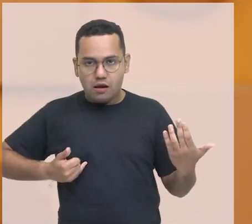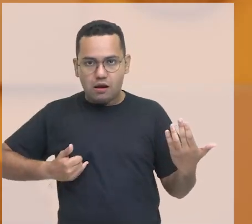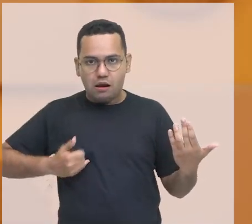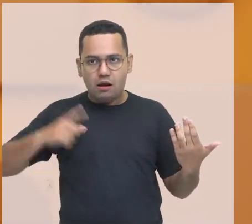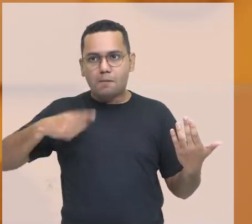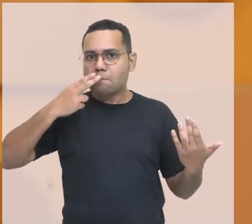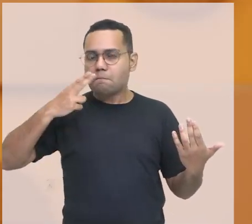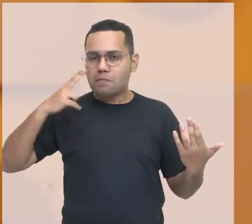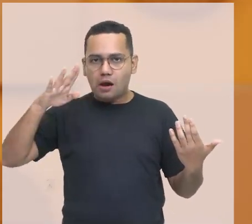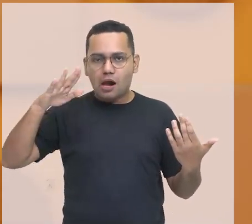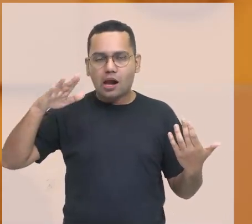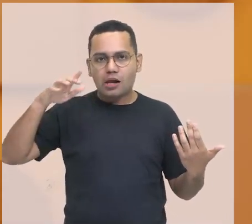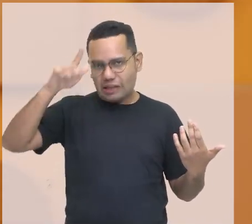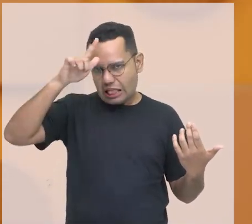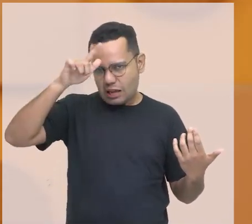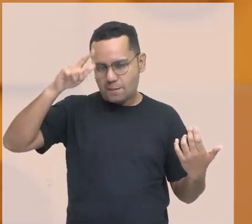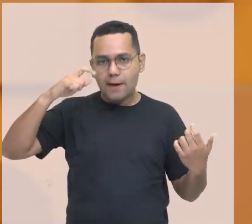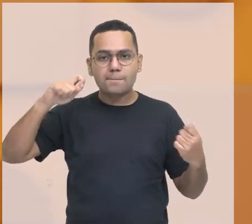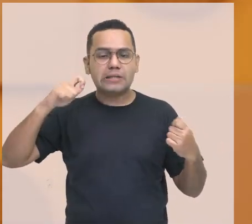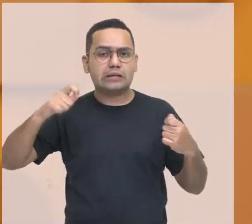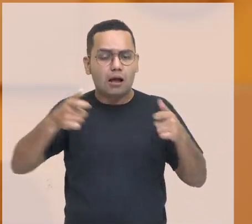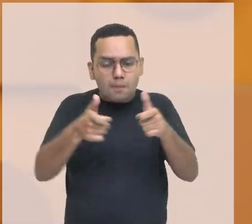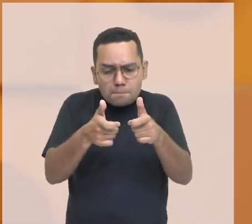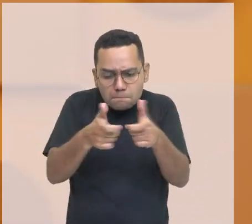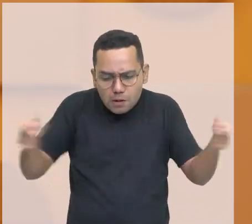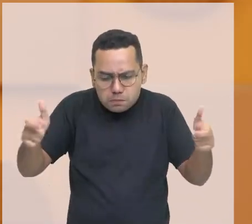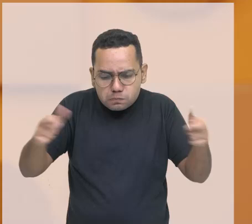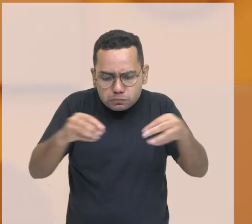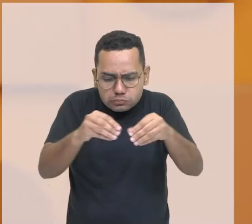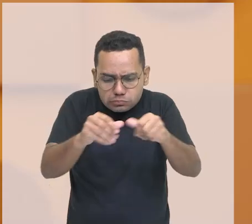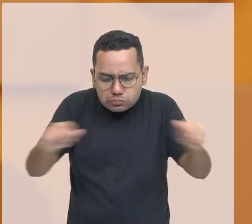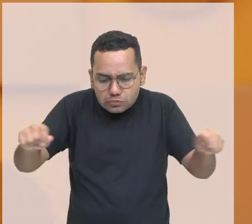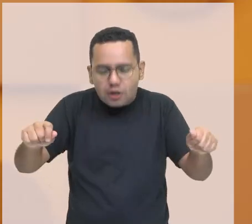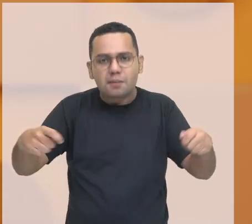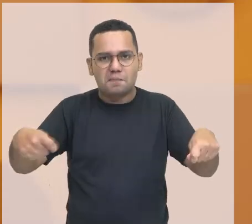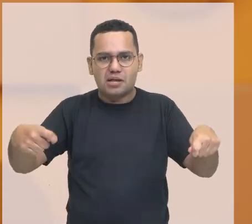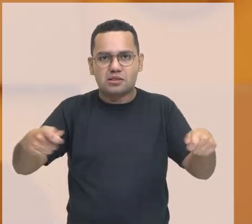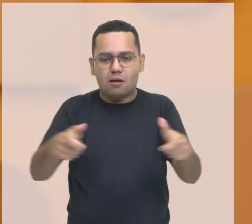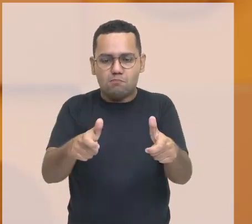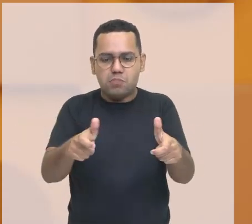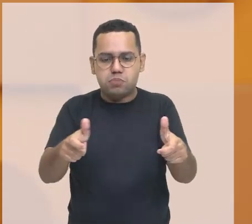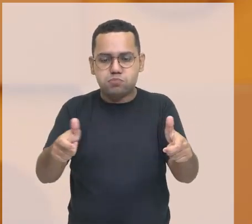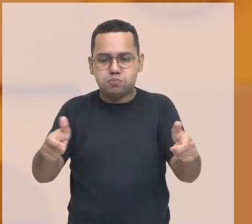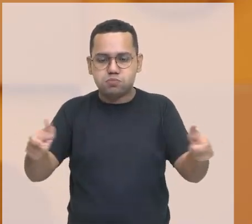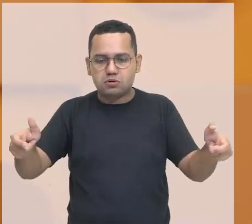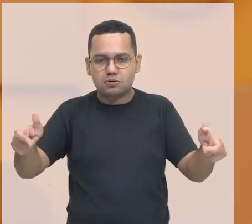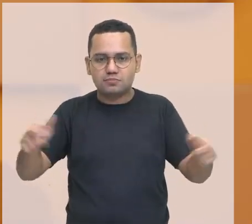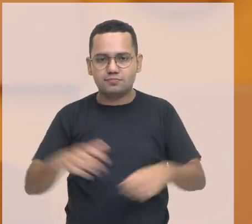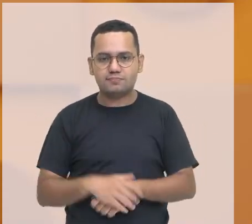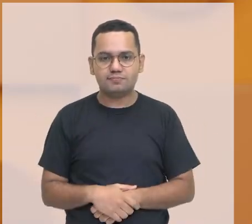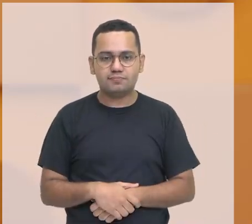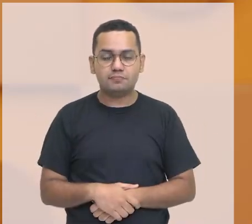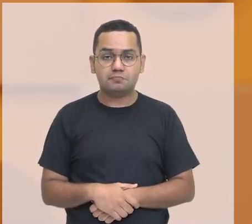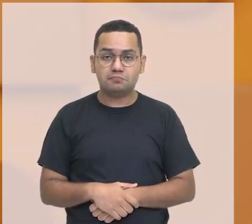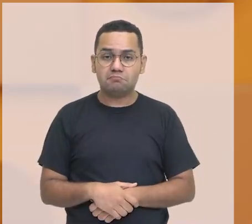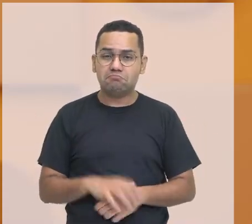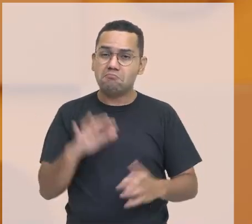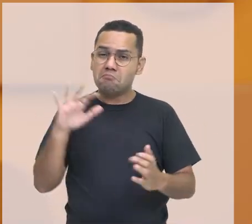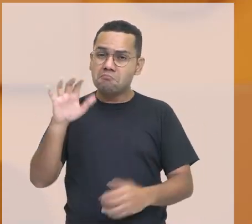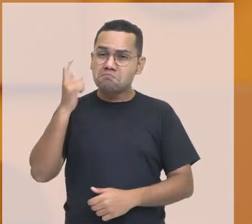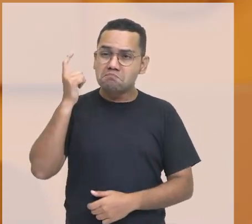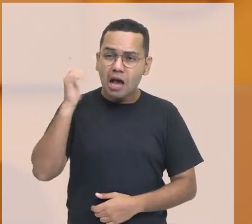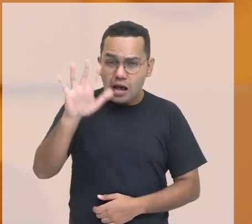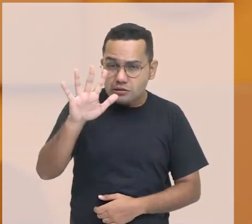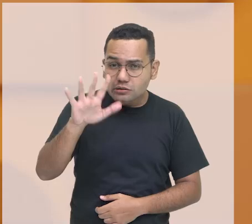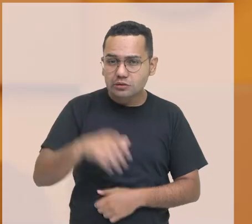expandido, que, segundo ele, era necessário para crescimento da Alemanha. Só que ele esbarrava com o interesse tanto de